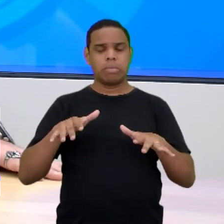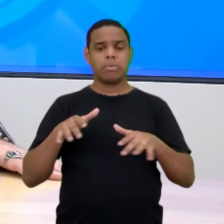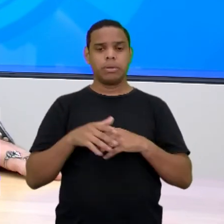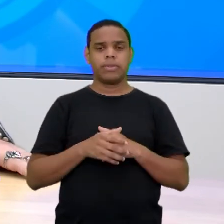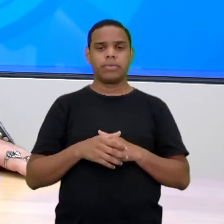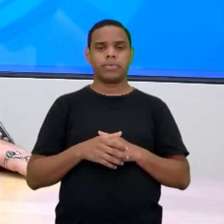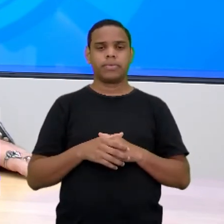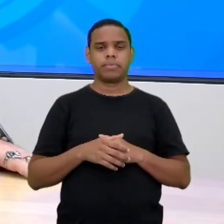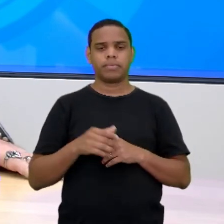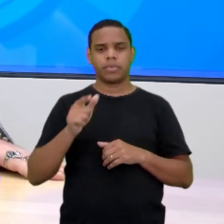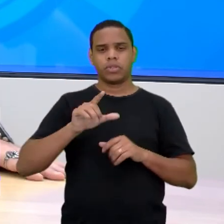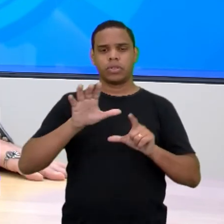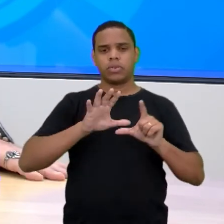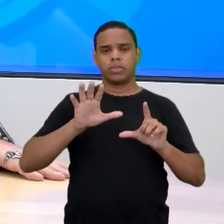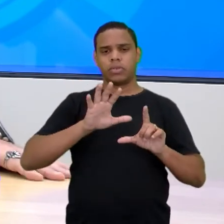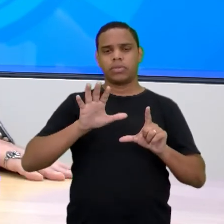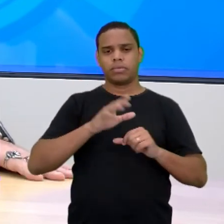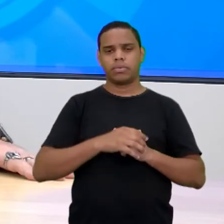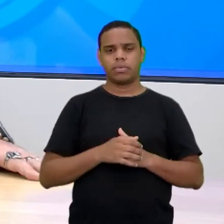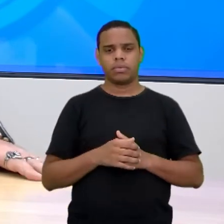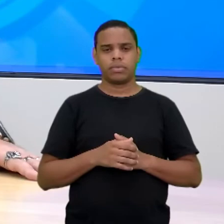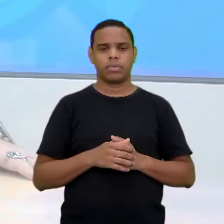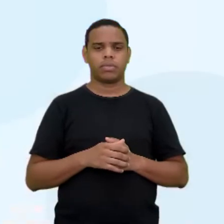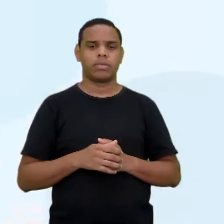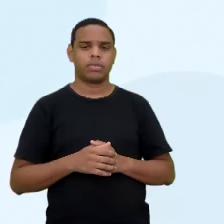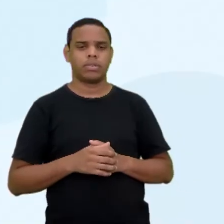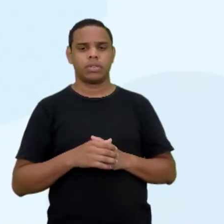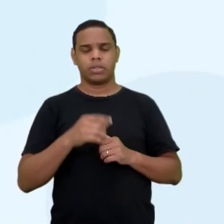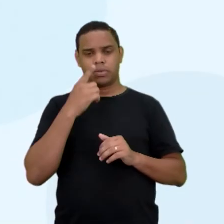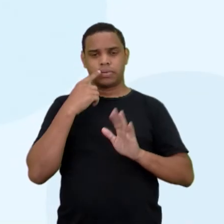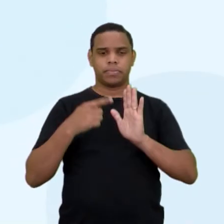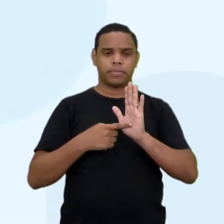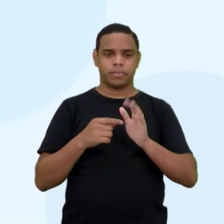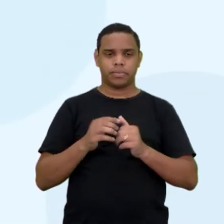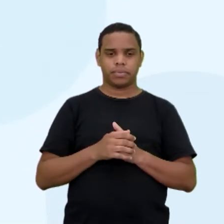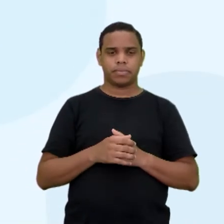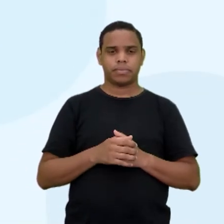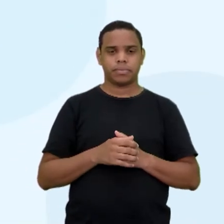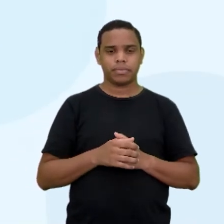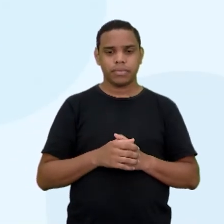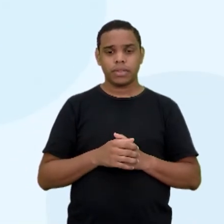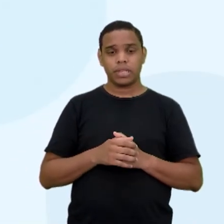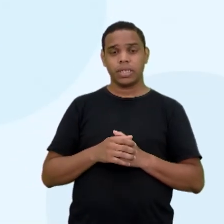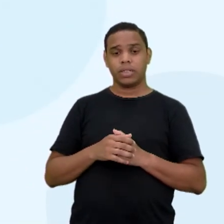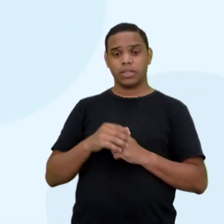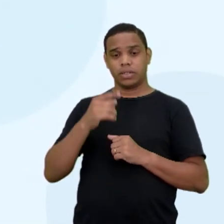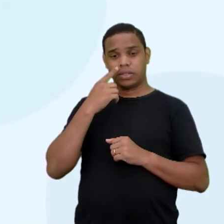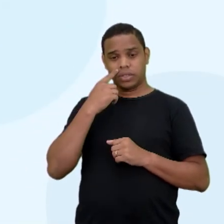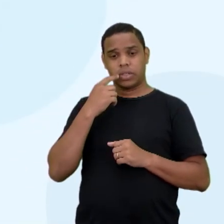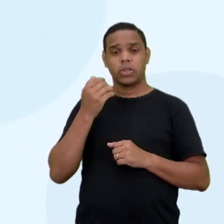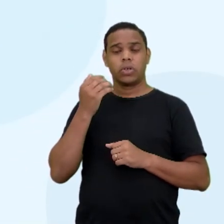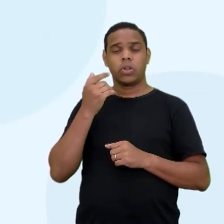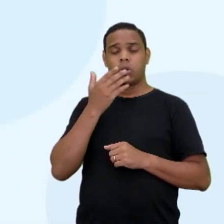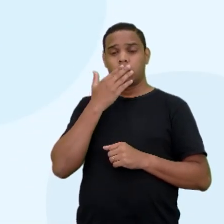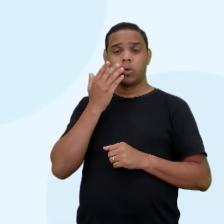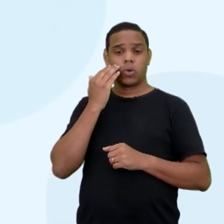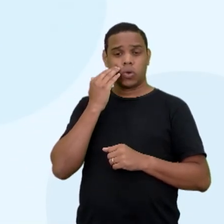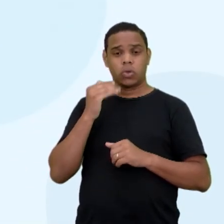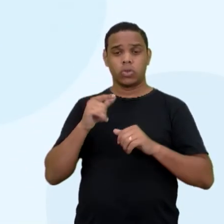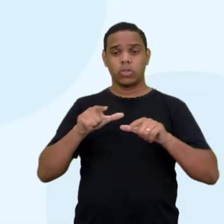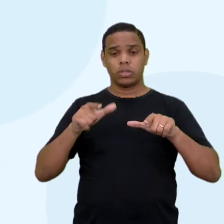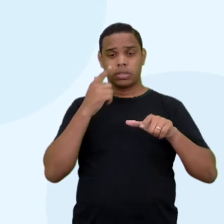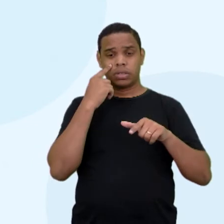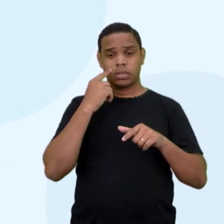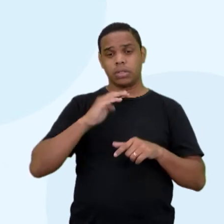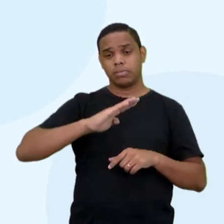Põe de novo aquele mapa anterior, Jojo, só para só, a gente vê, ó lá, a placa sul-americana que está em roxo, né? Bem abaixo a gente vê